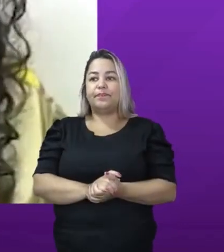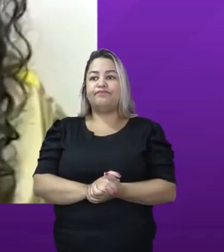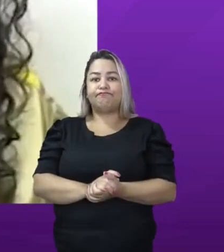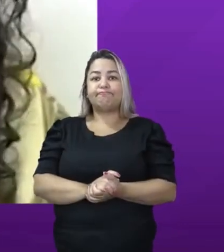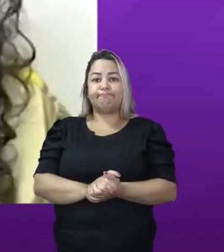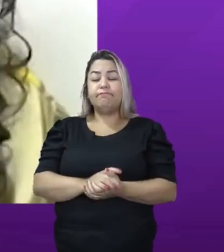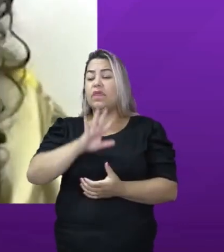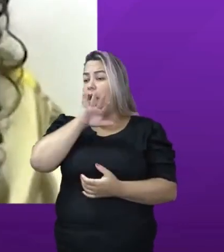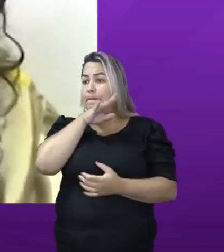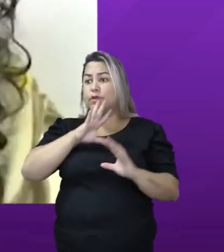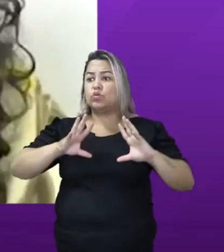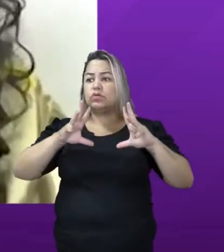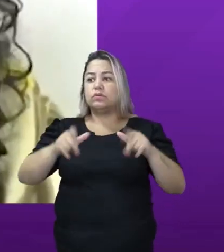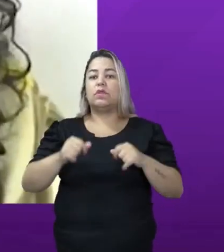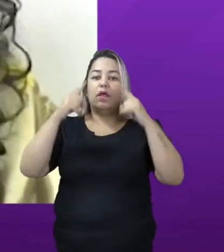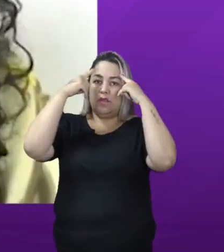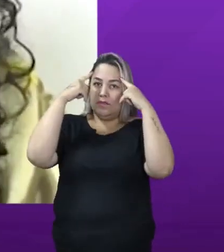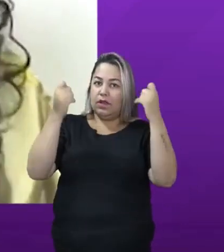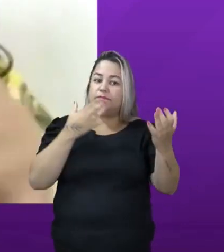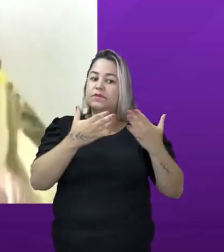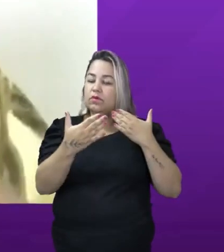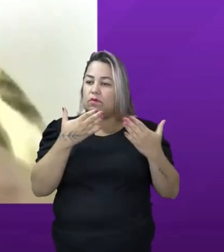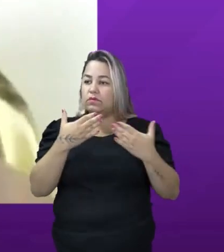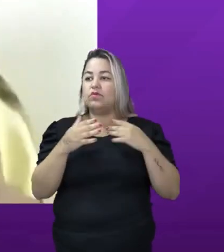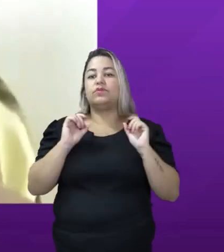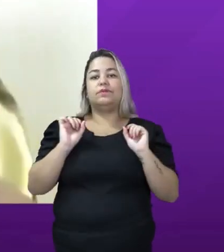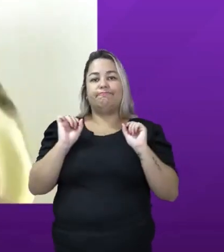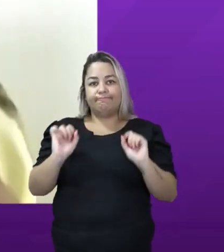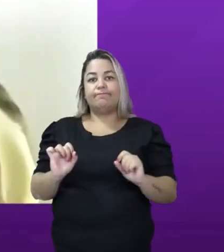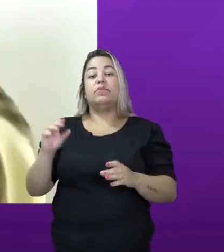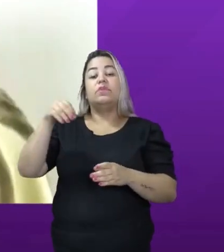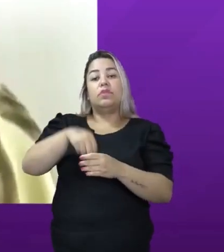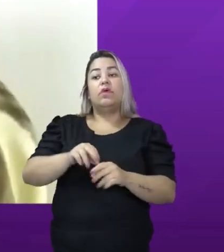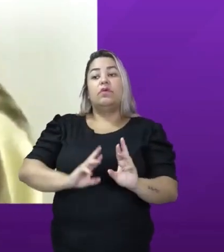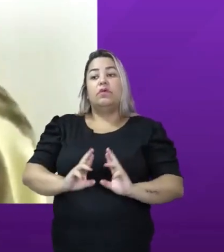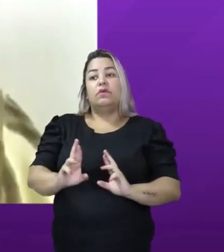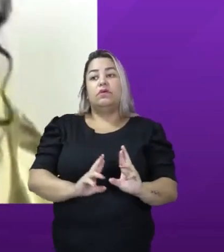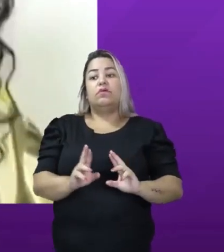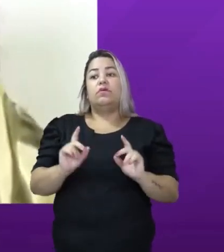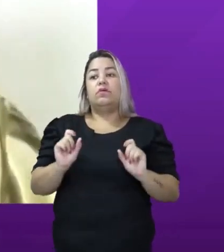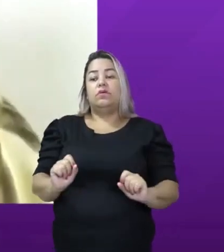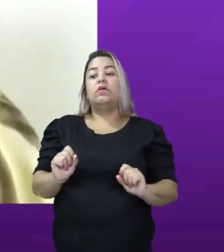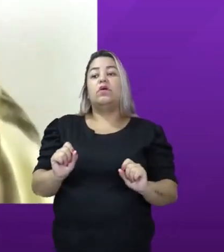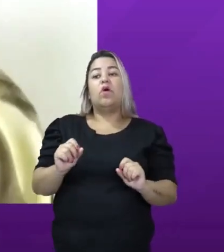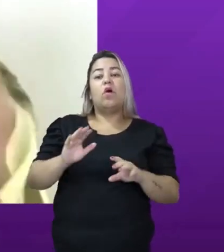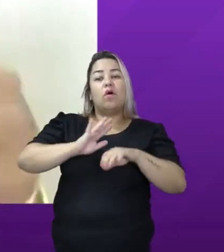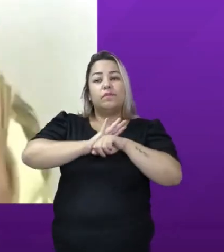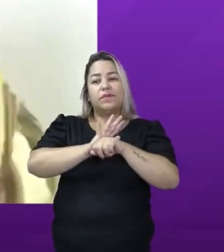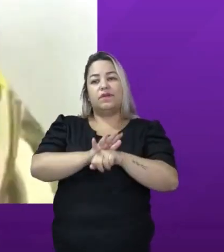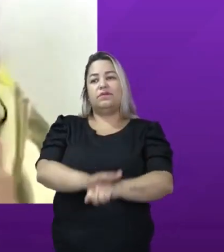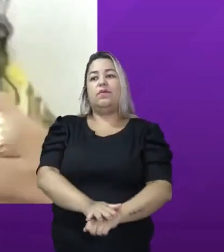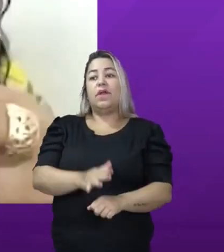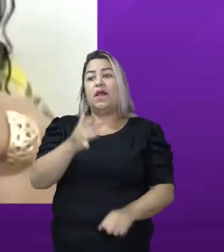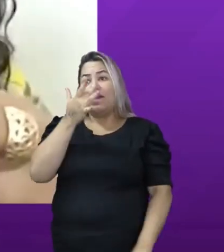de todas, a violência psicológica. É aquela que está relacionada a chantagens, humilhações,